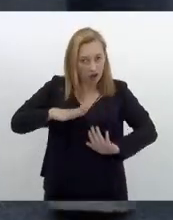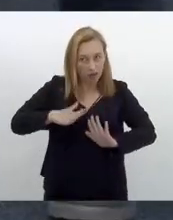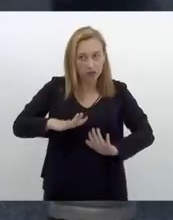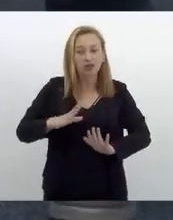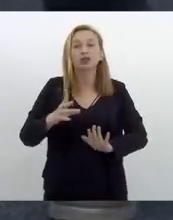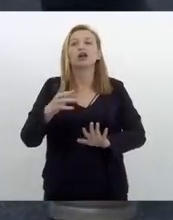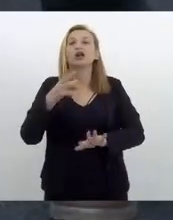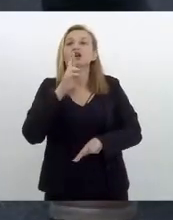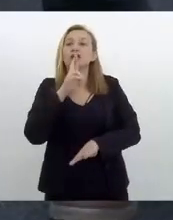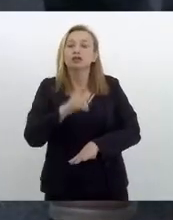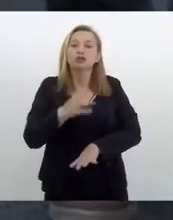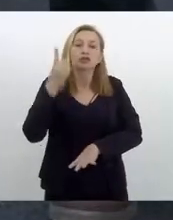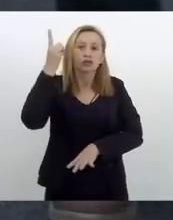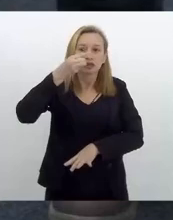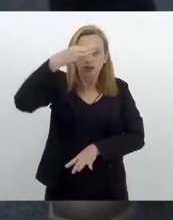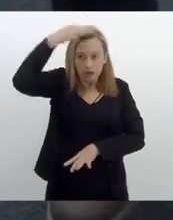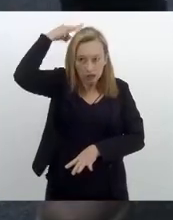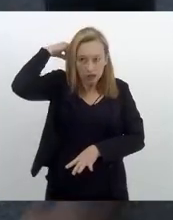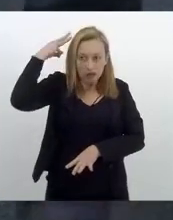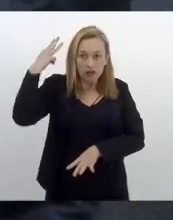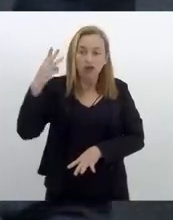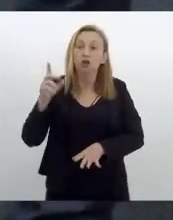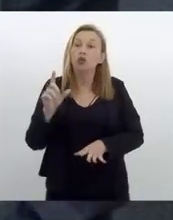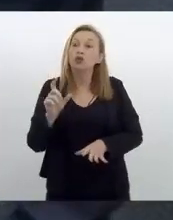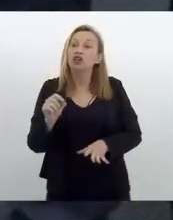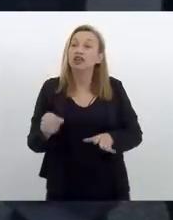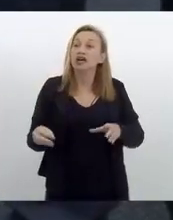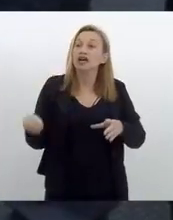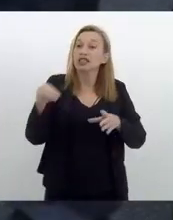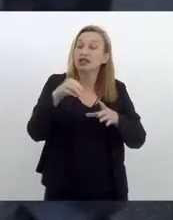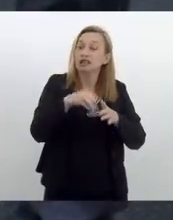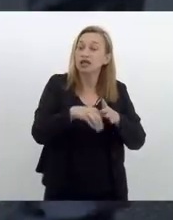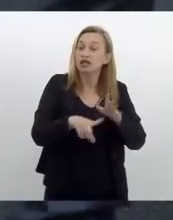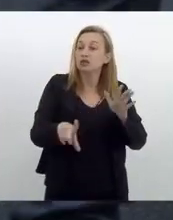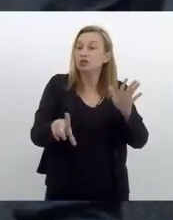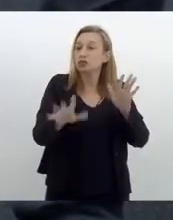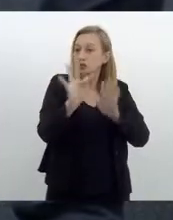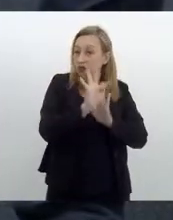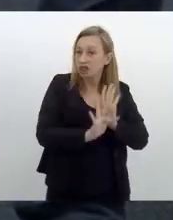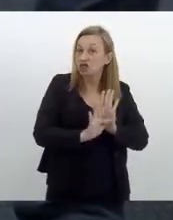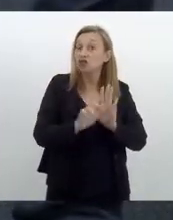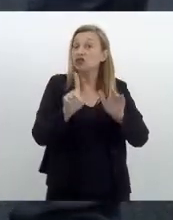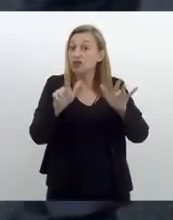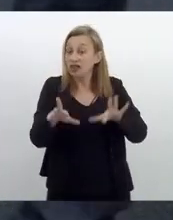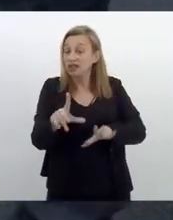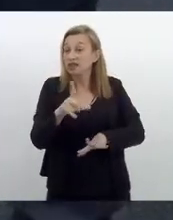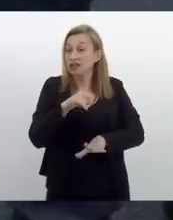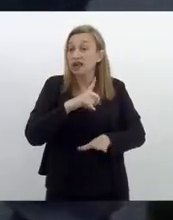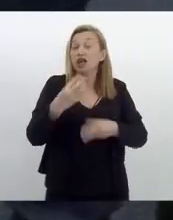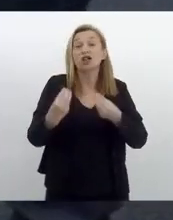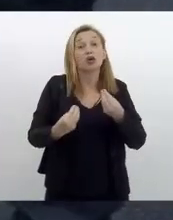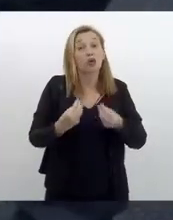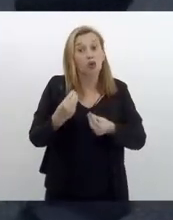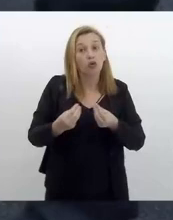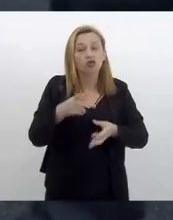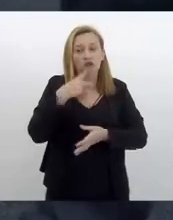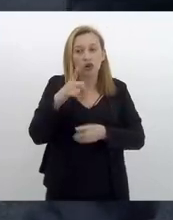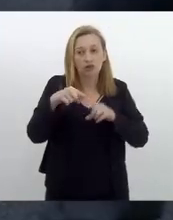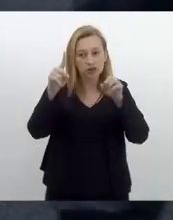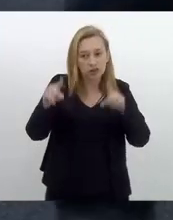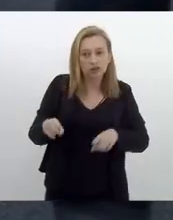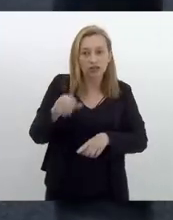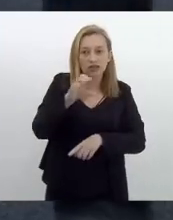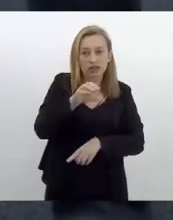resposta do deputado Márcio Pacheco e aquilo que está previsto no texto, há uma diferença. Então, como disse aqui o servidor da